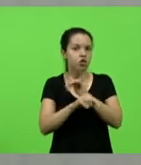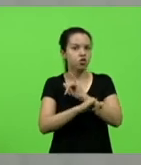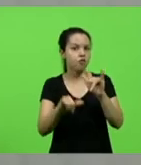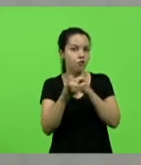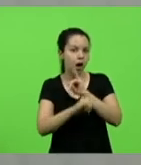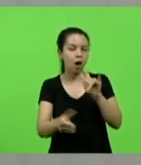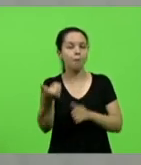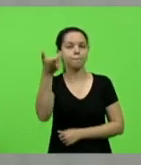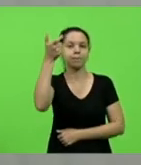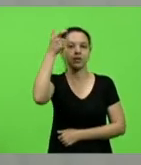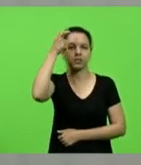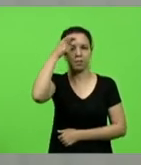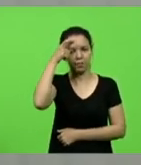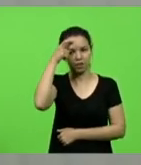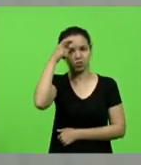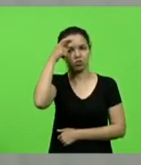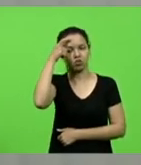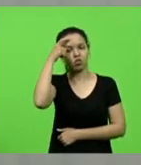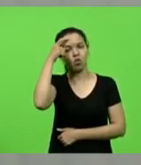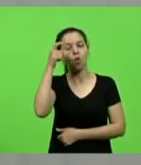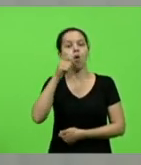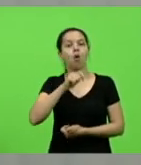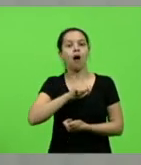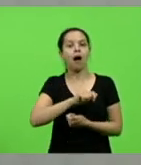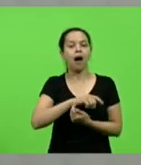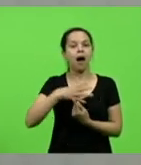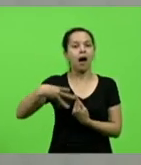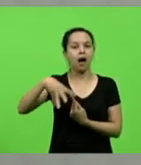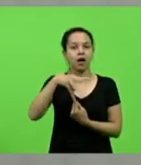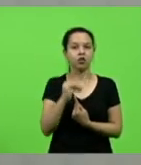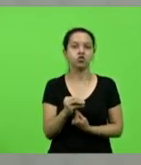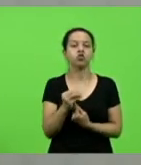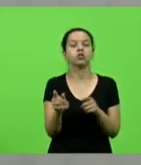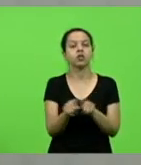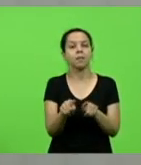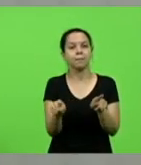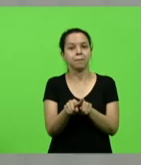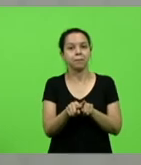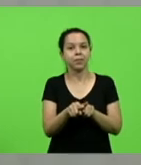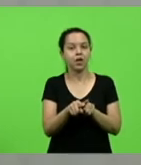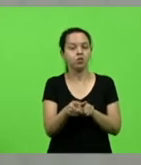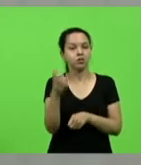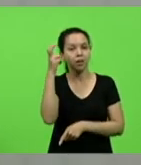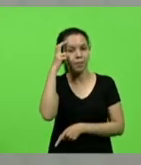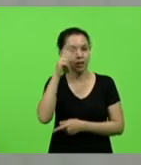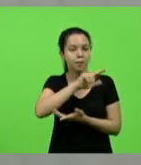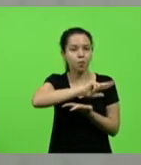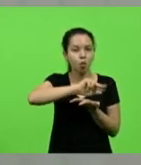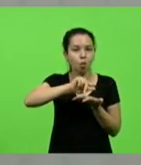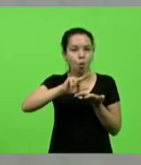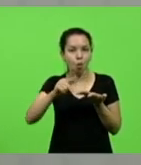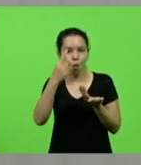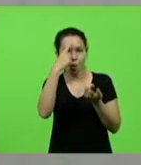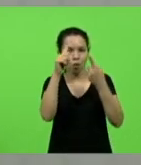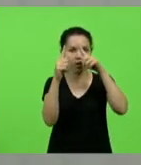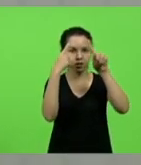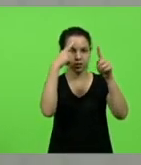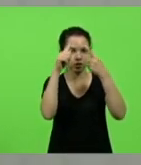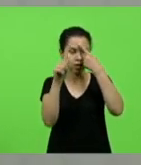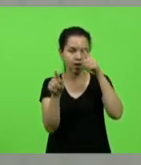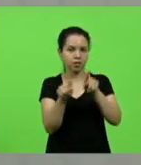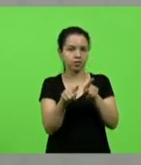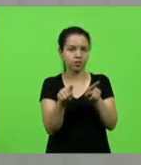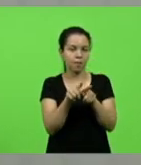pensamento, a arte e o saber, e do pluralismo de ideias e de concepções pedagógicas.